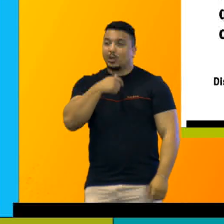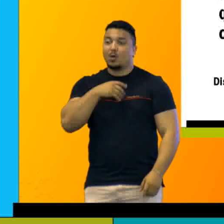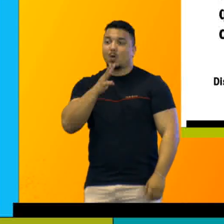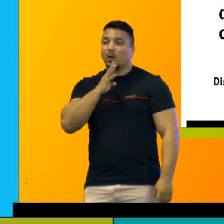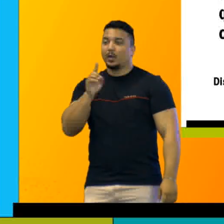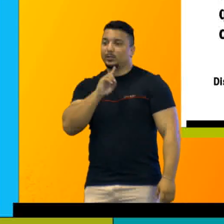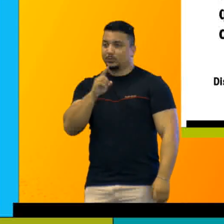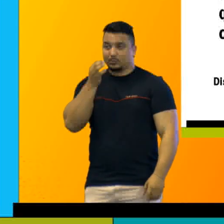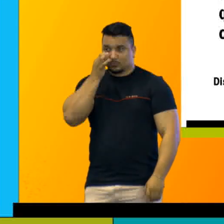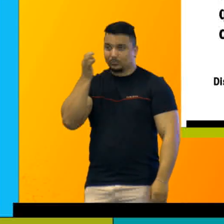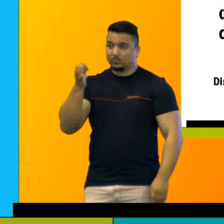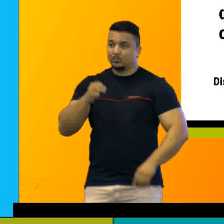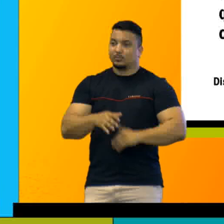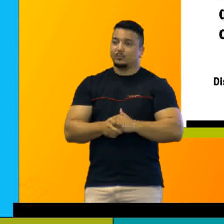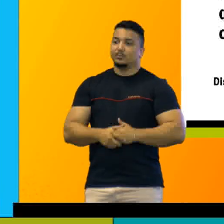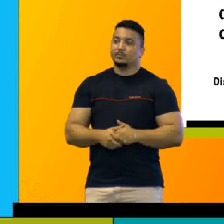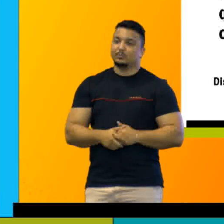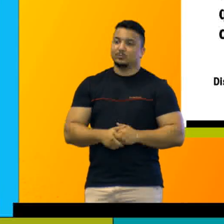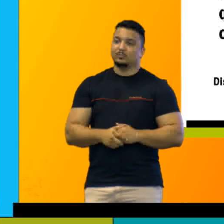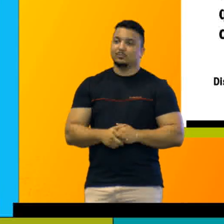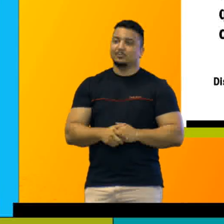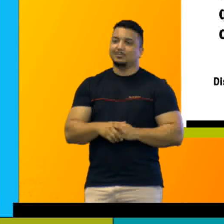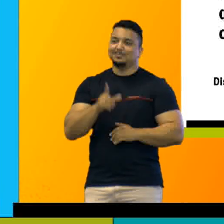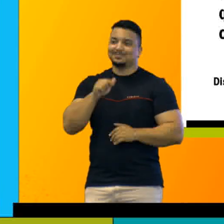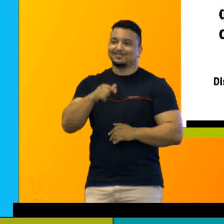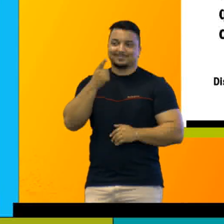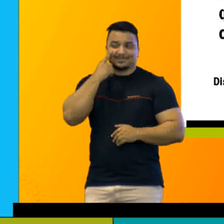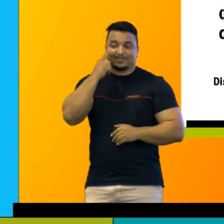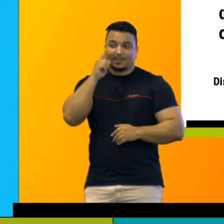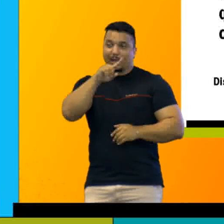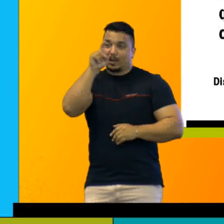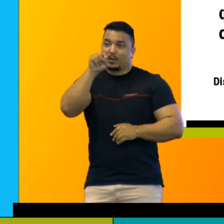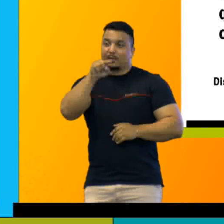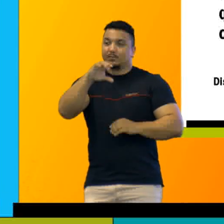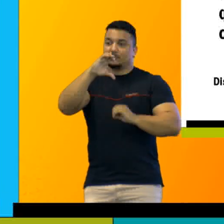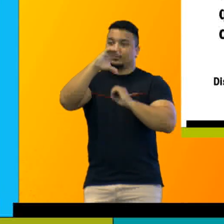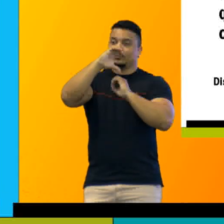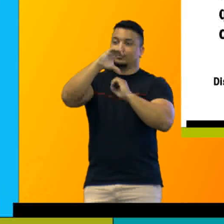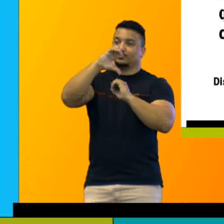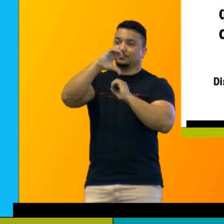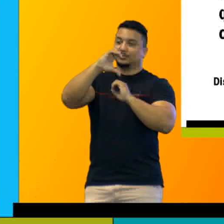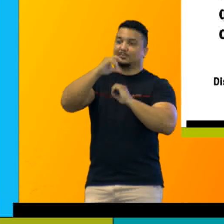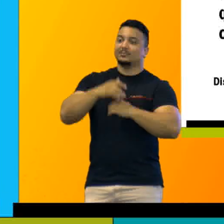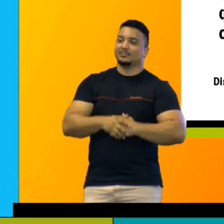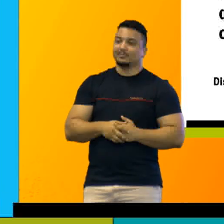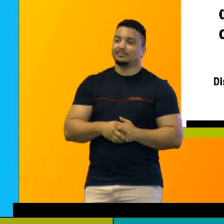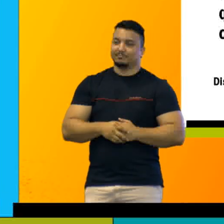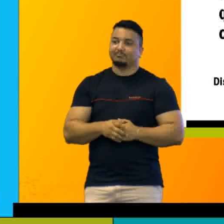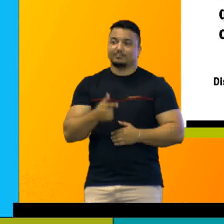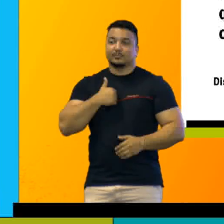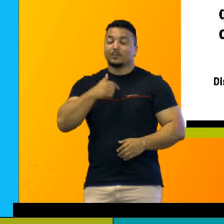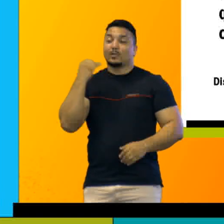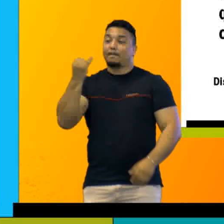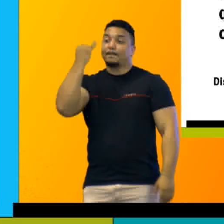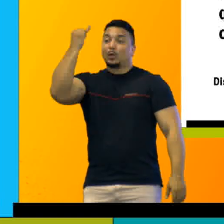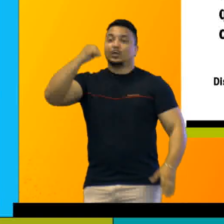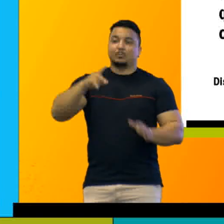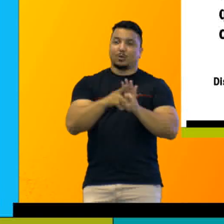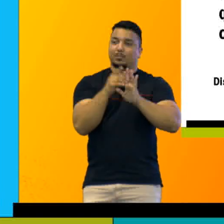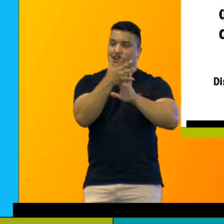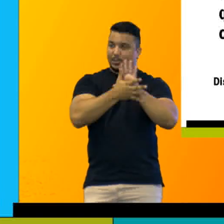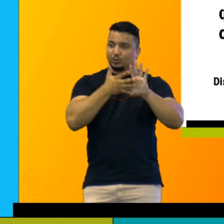nossa incógnita. Beleza, pessoal? Tudo bem. Então vamos voltar para as informações importantes desse